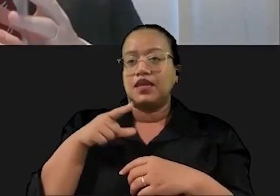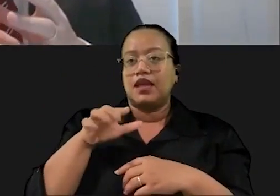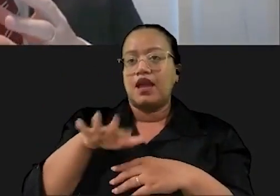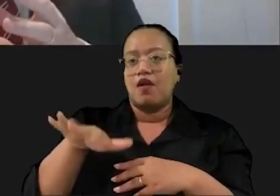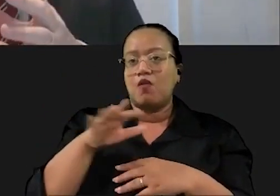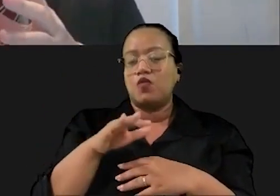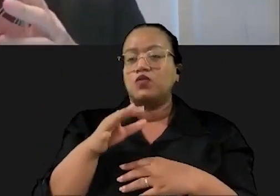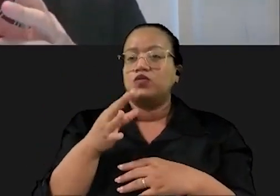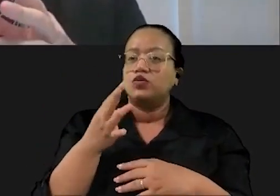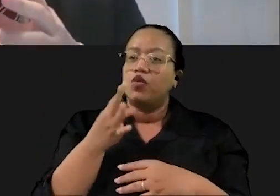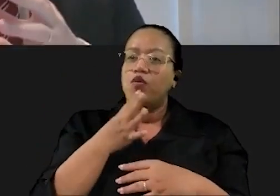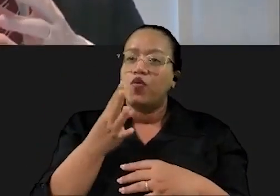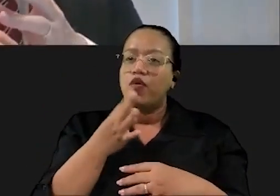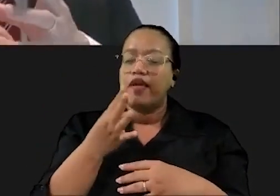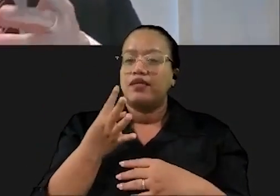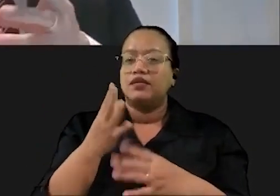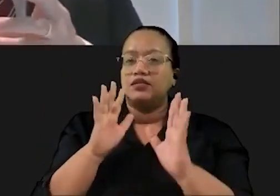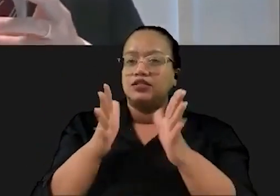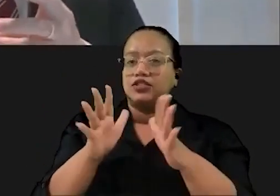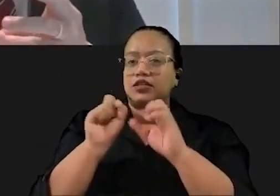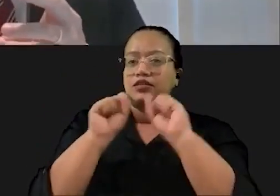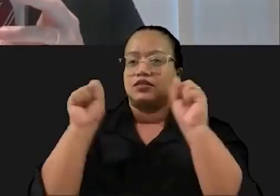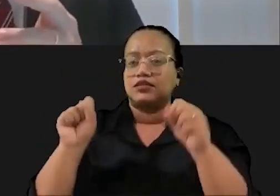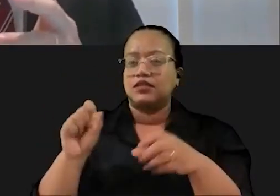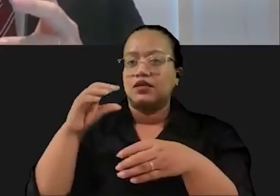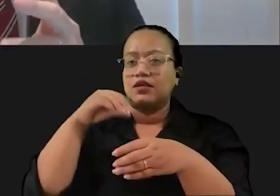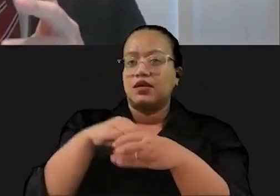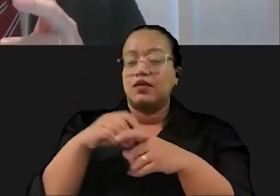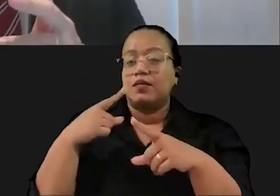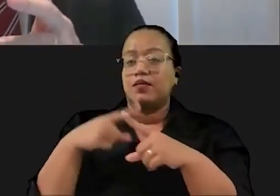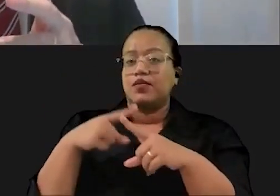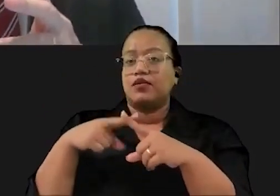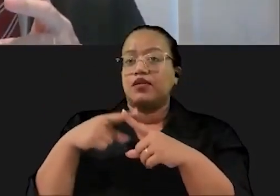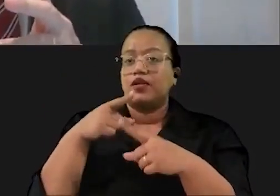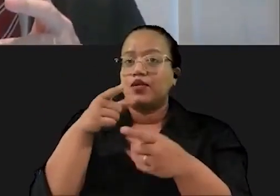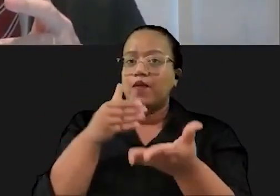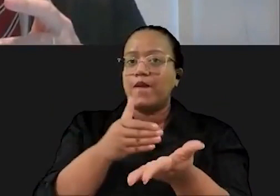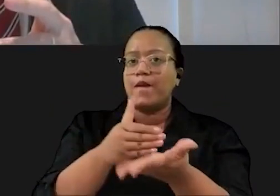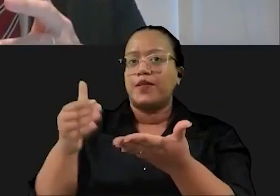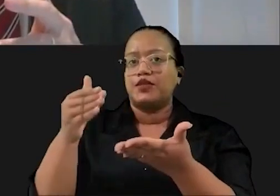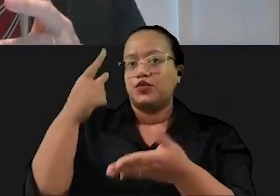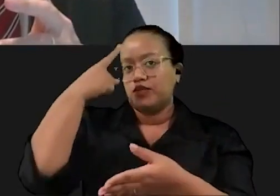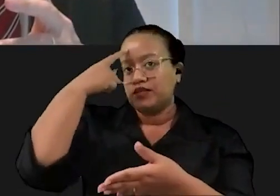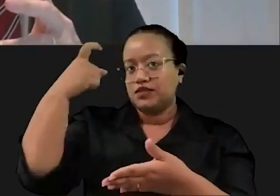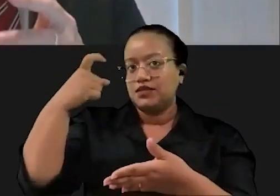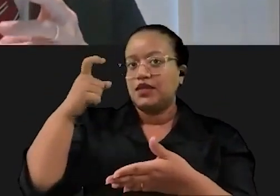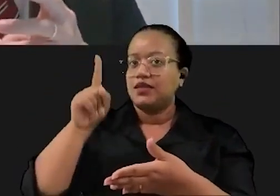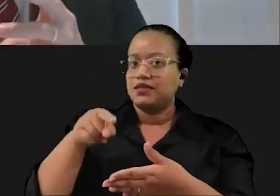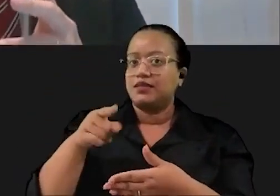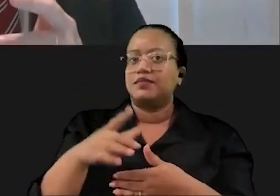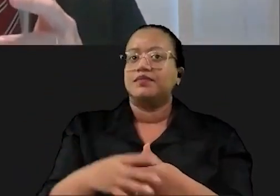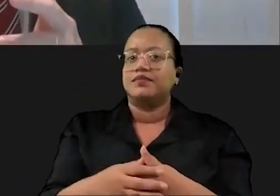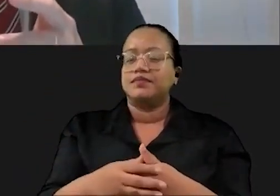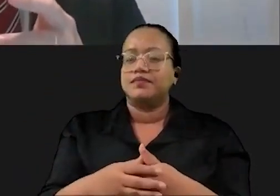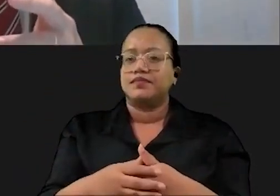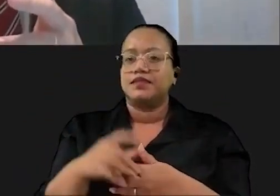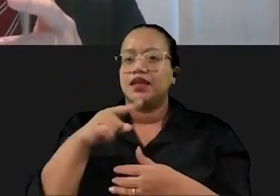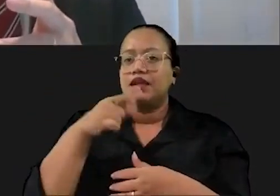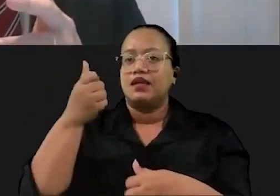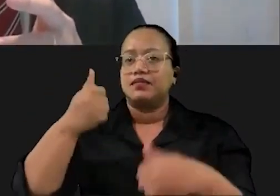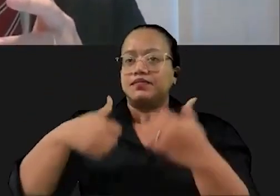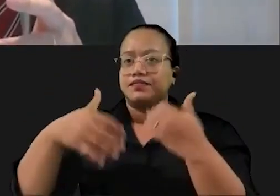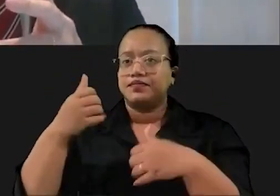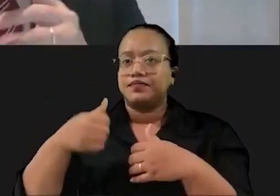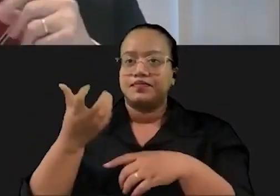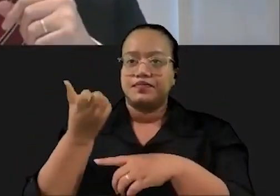daí as ideias, que é a instrução processual concentrada, aposentadoria por idade rural e híbrida, e a instrução